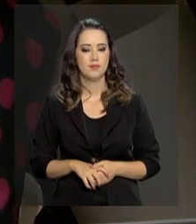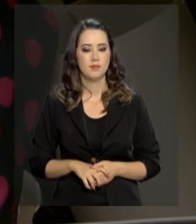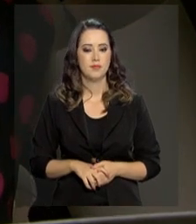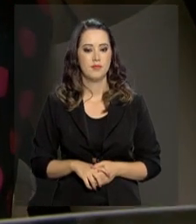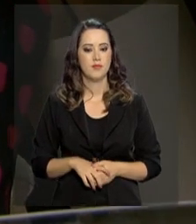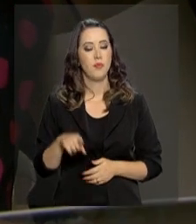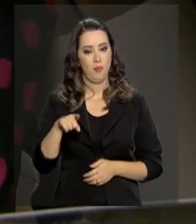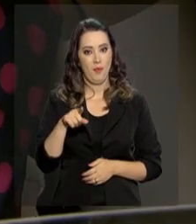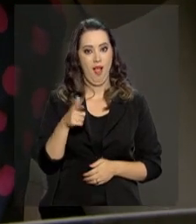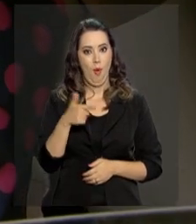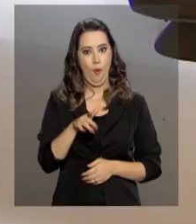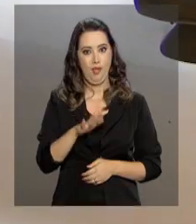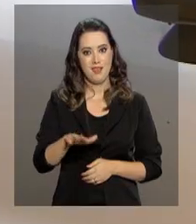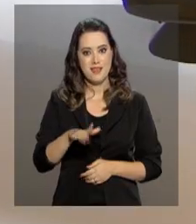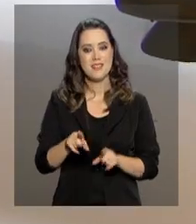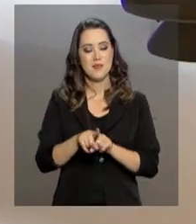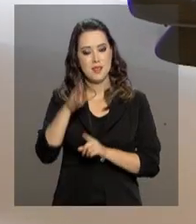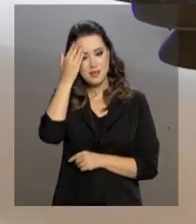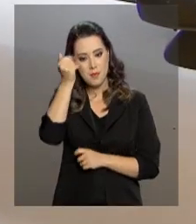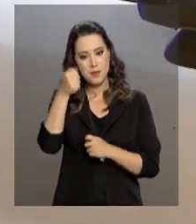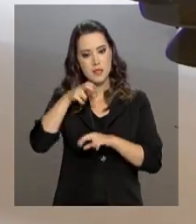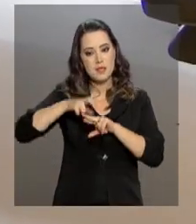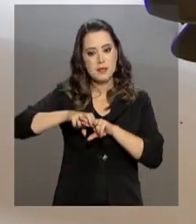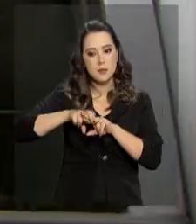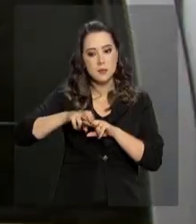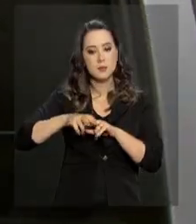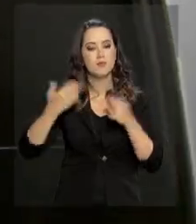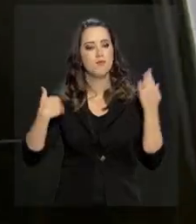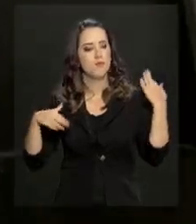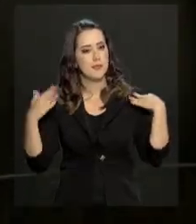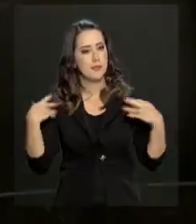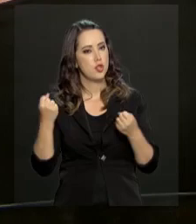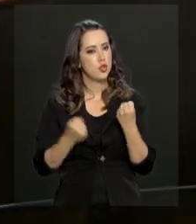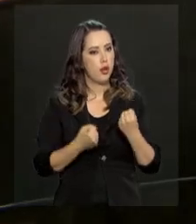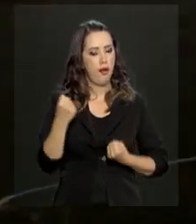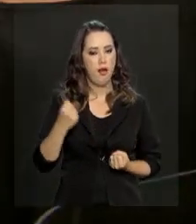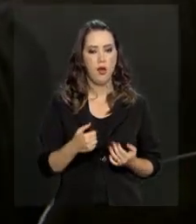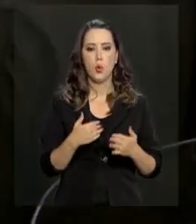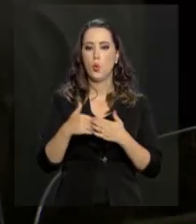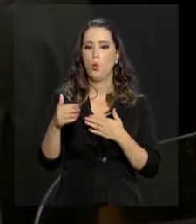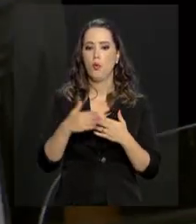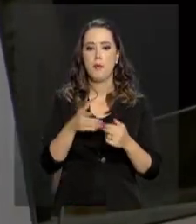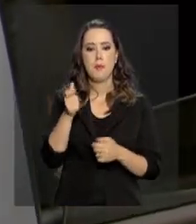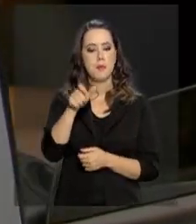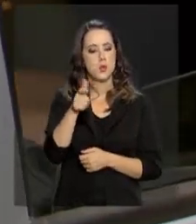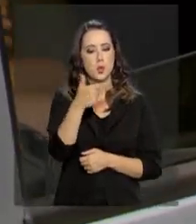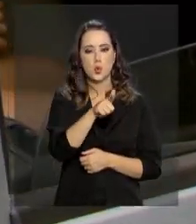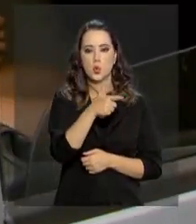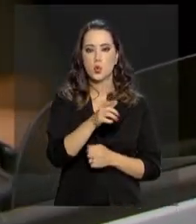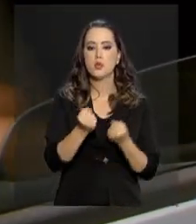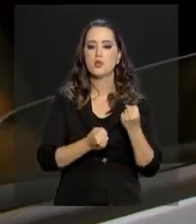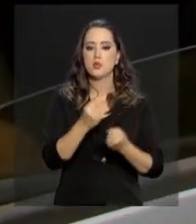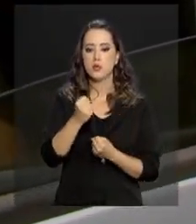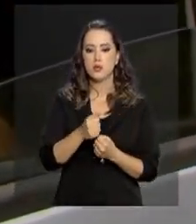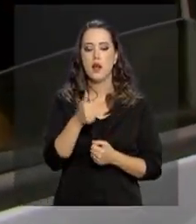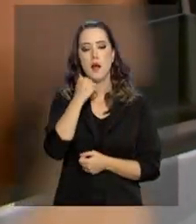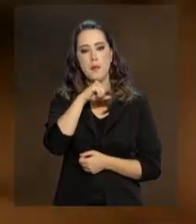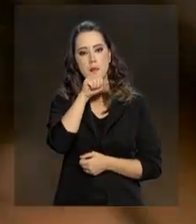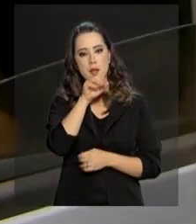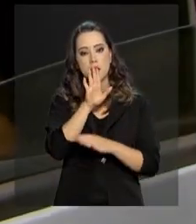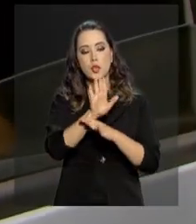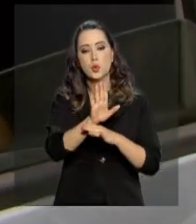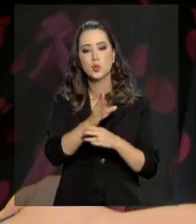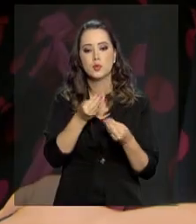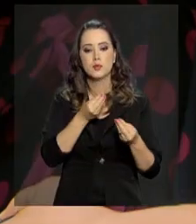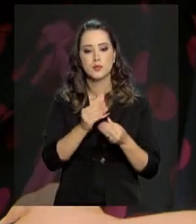também sabe que é preciso sentar na cadeirinha para passear e não importa se tem mais gente no carro a mãe dá um jeito né